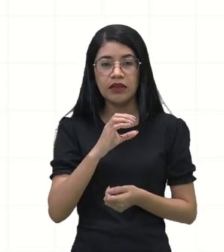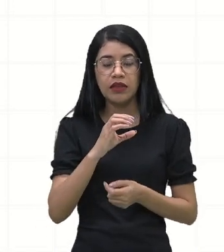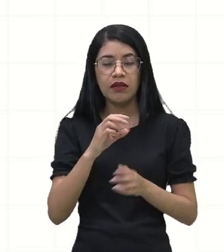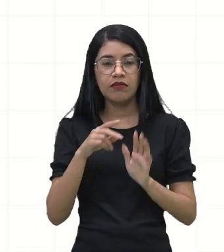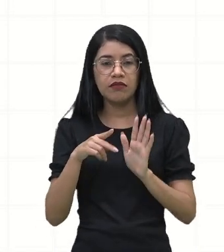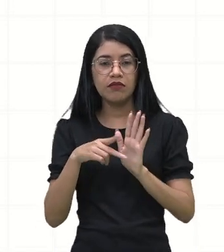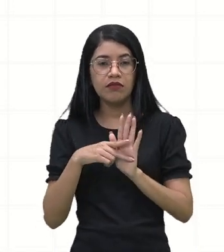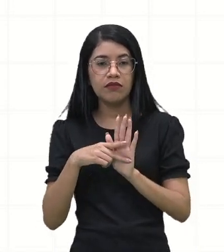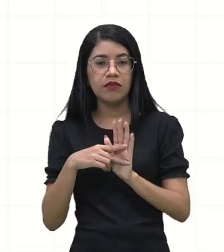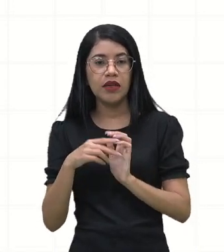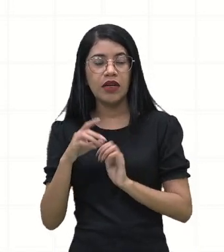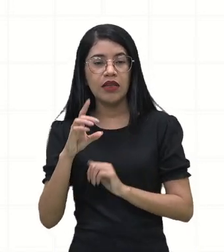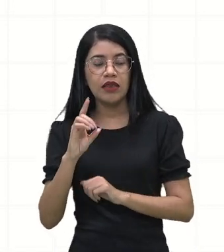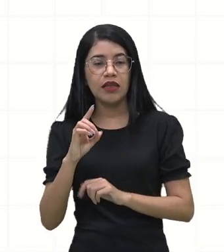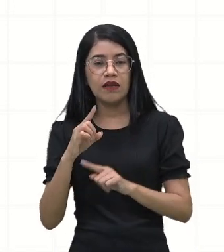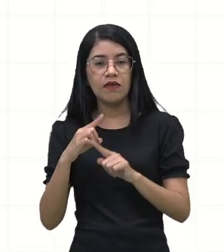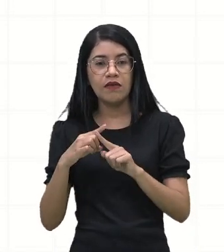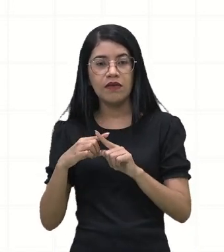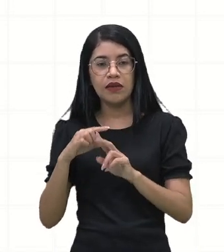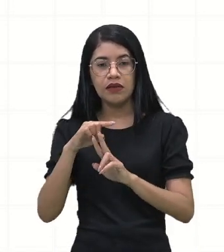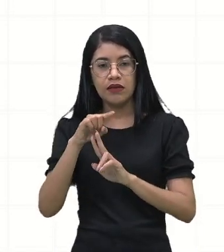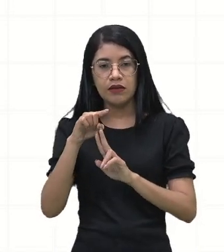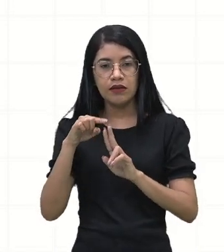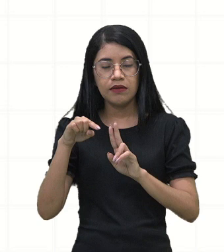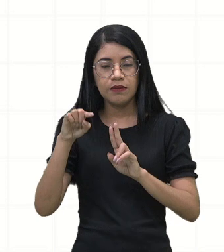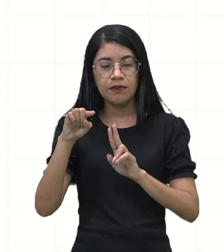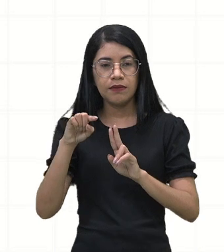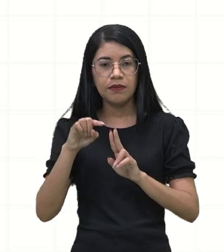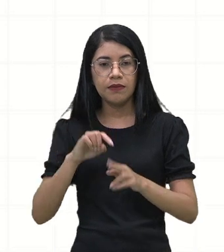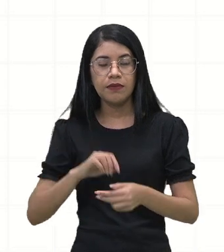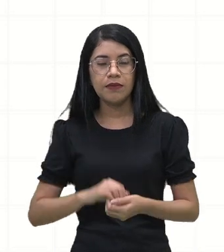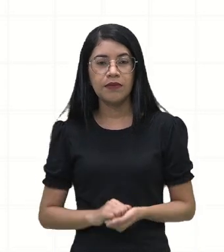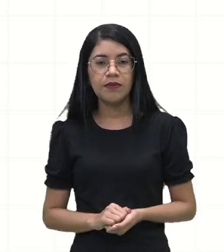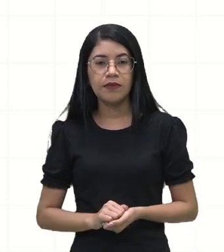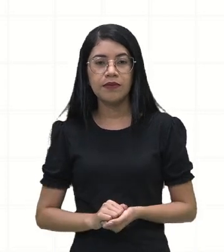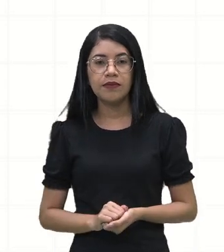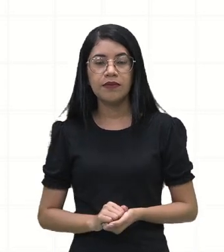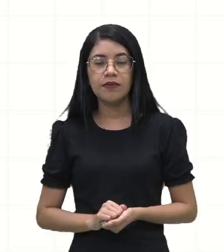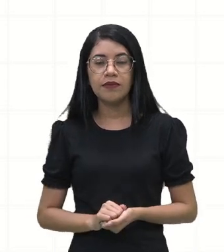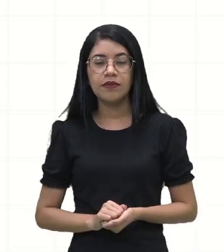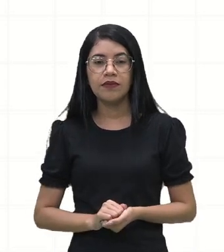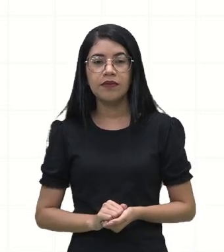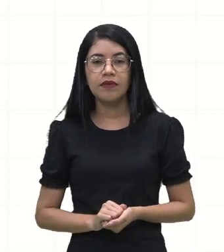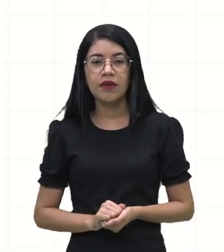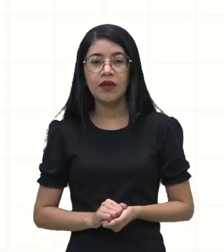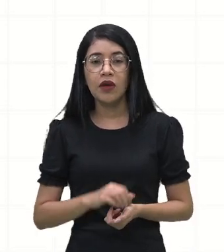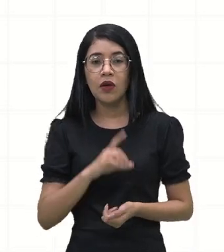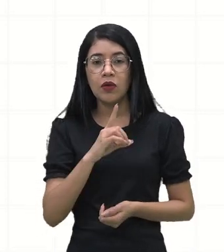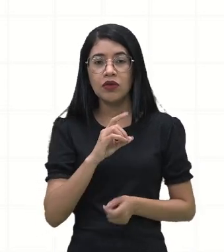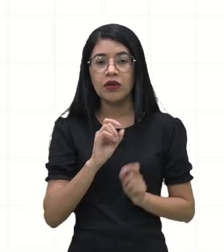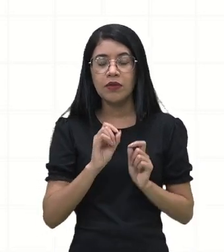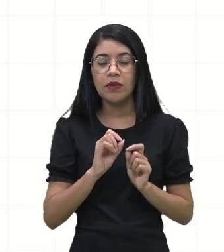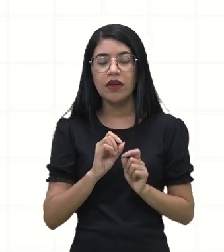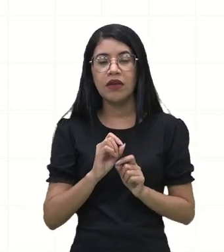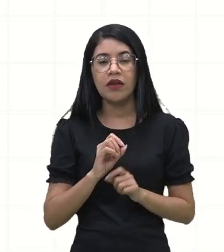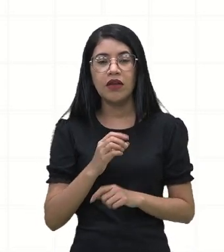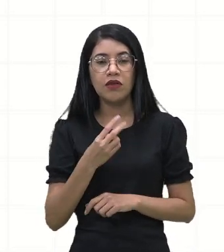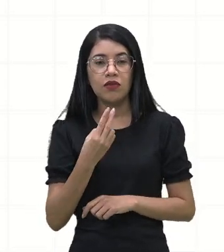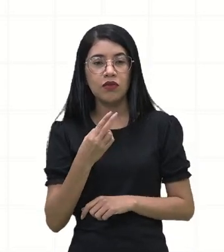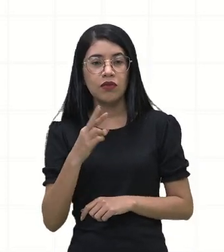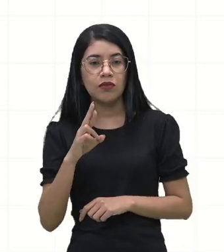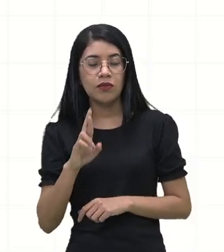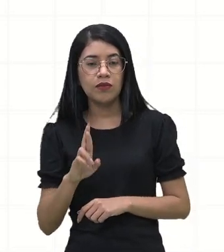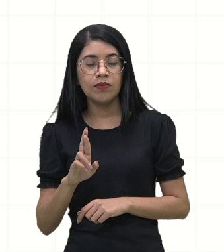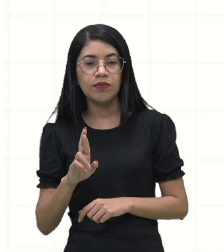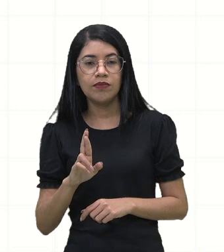né? Vezes π. O diâmetro nada mais é, né? Que 2r. Então, posso falar